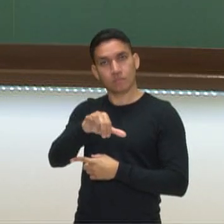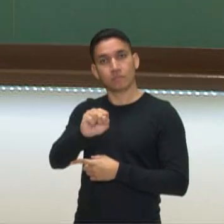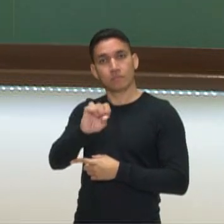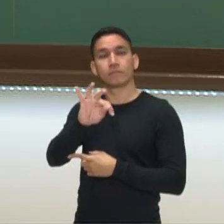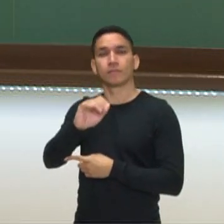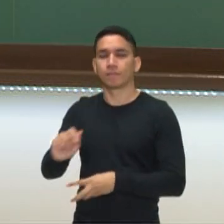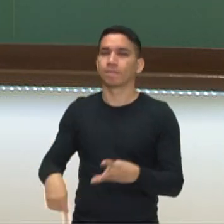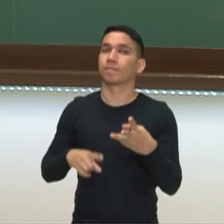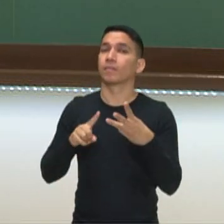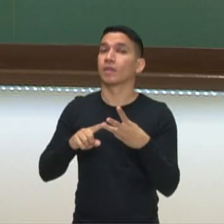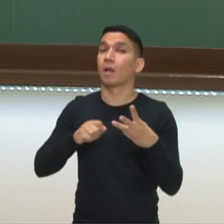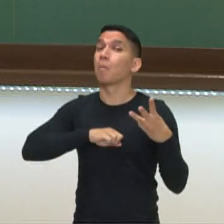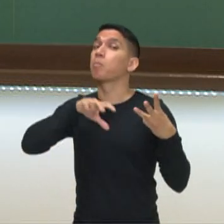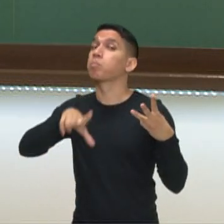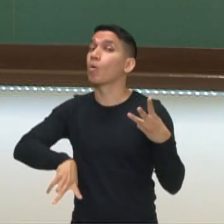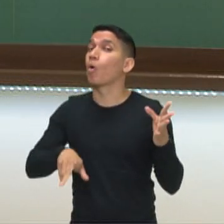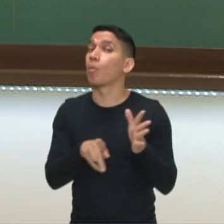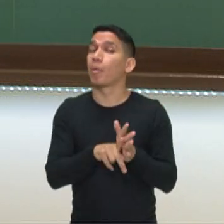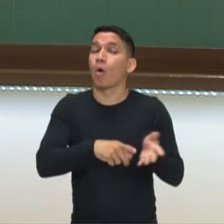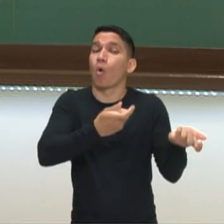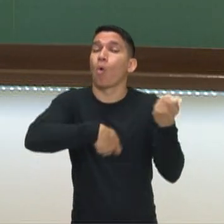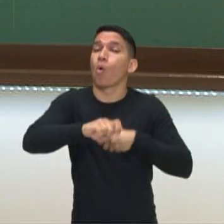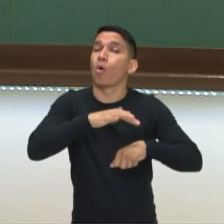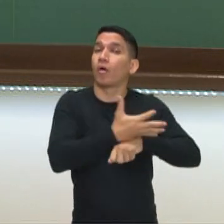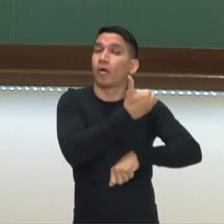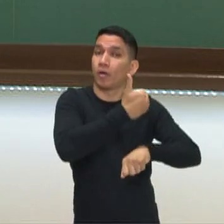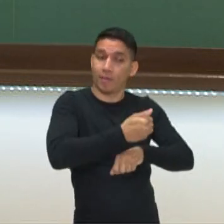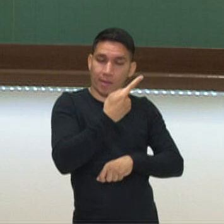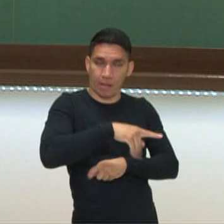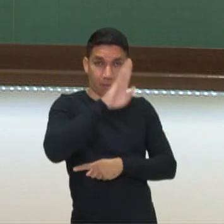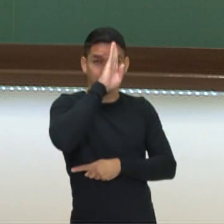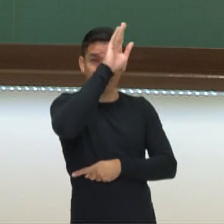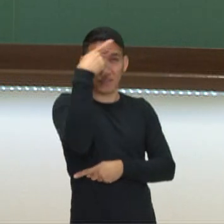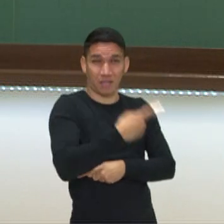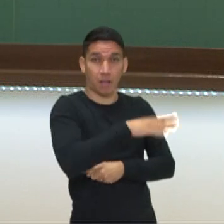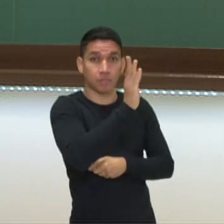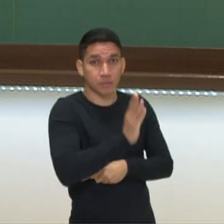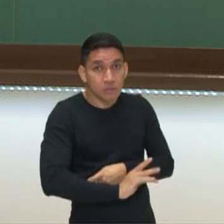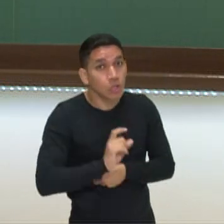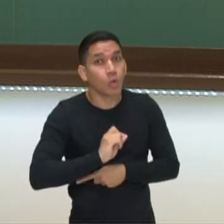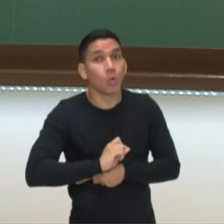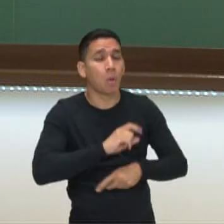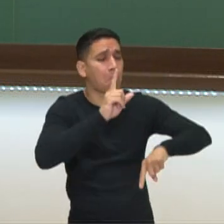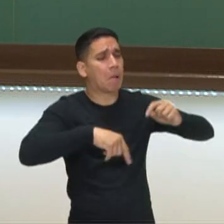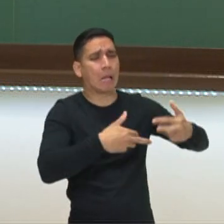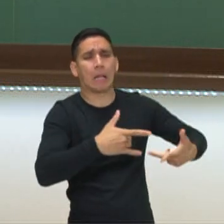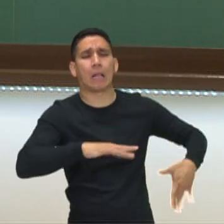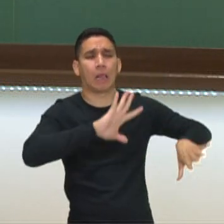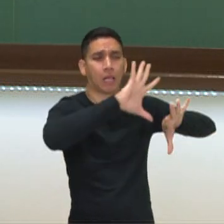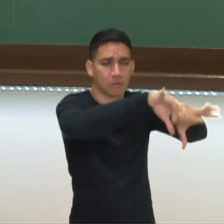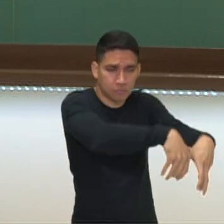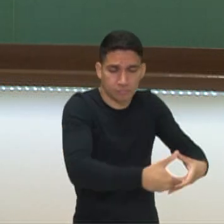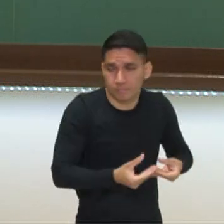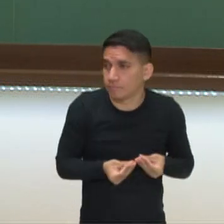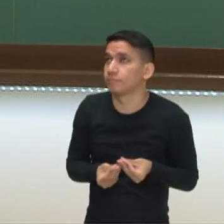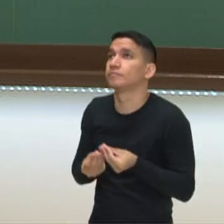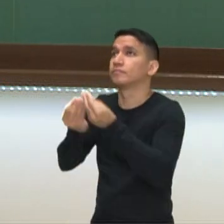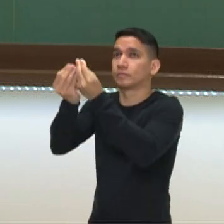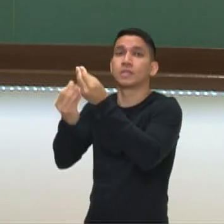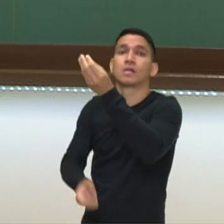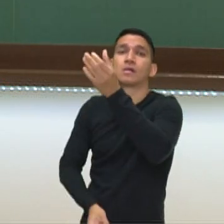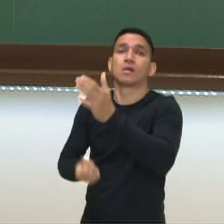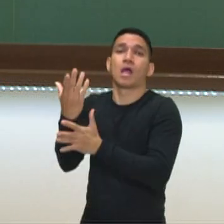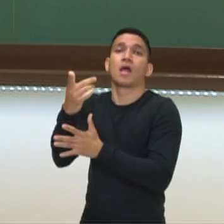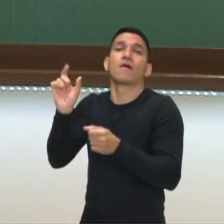comércio colonial, então tirava daqui do Brasil, principalmente, produtos que podia comercializar e gerar